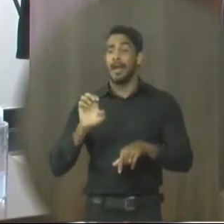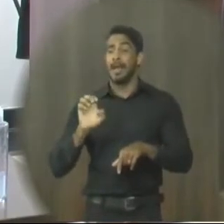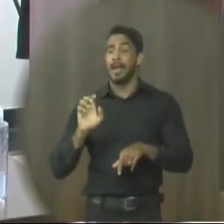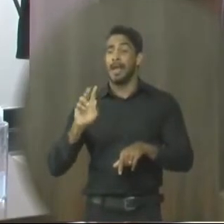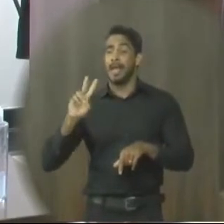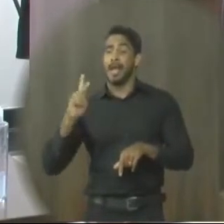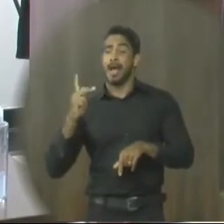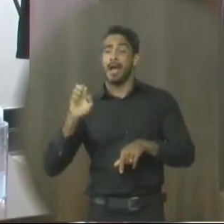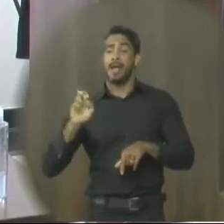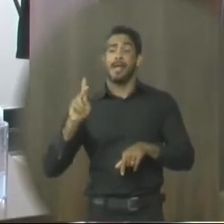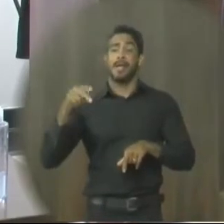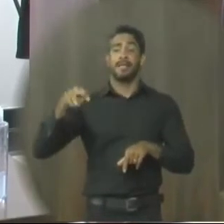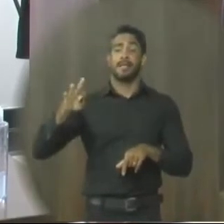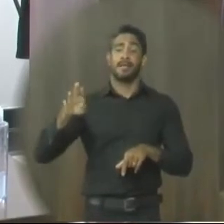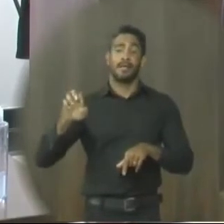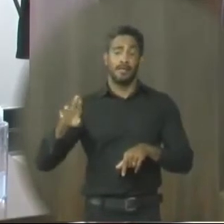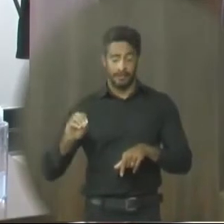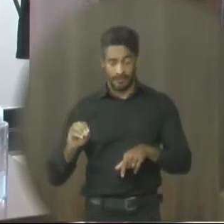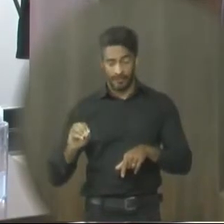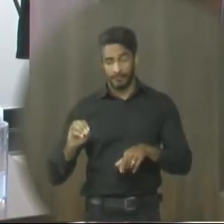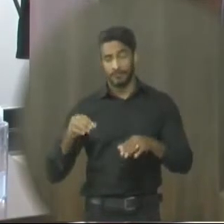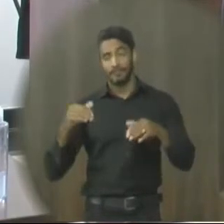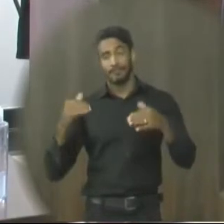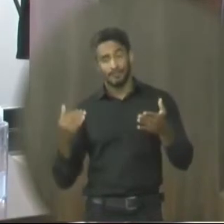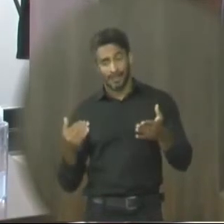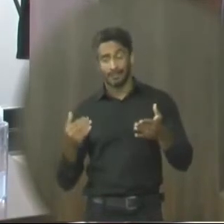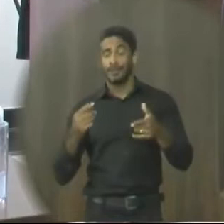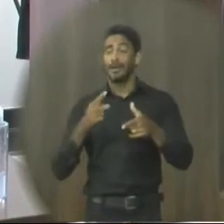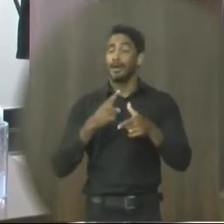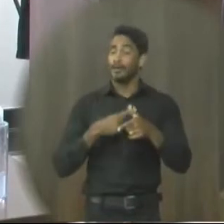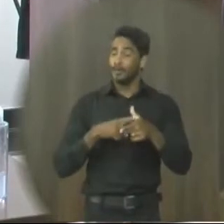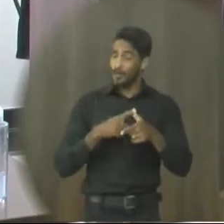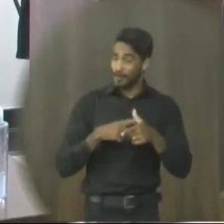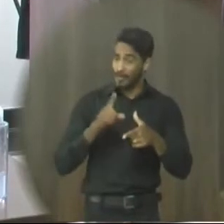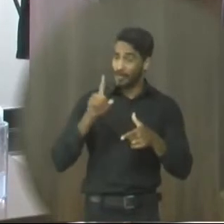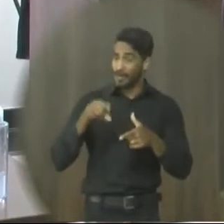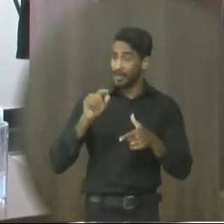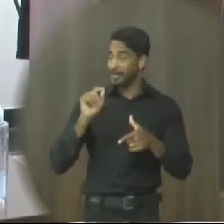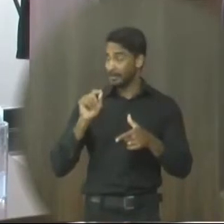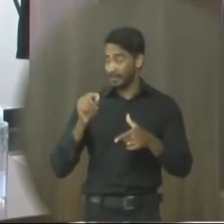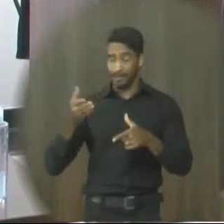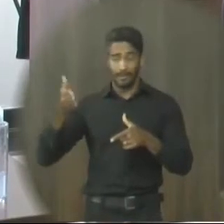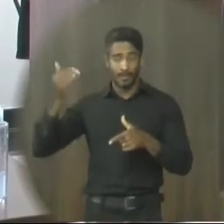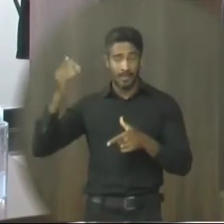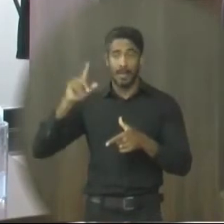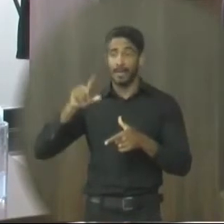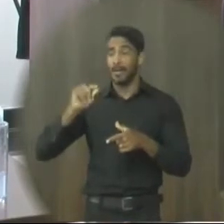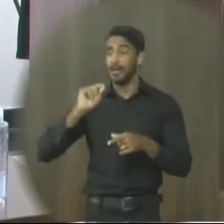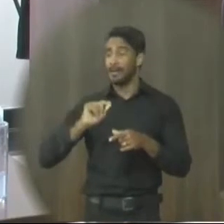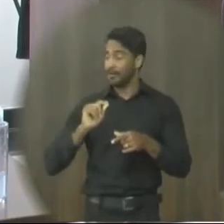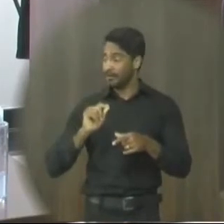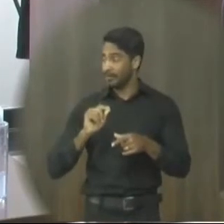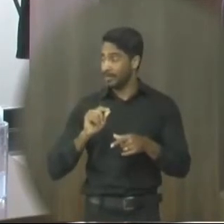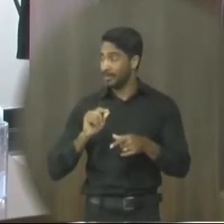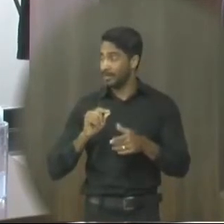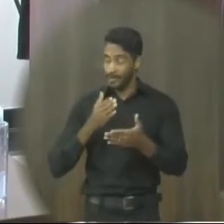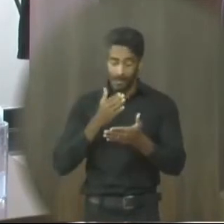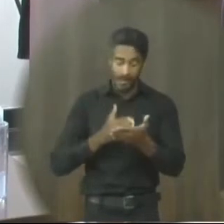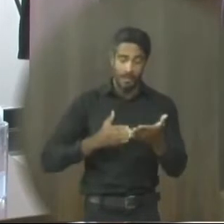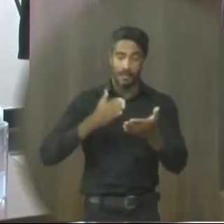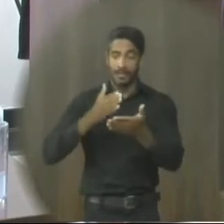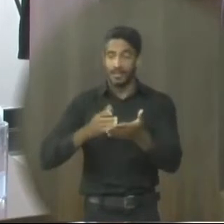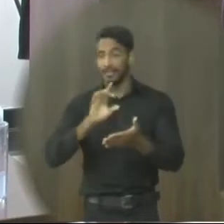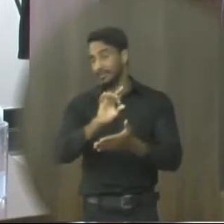mapa. Então, a solução que estava tendo no mandato passado era essa. Um hectare para cada um